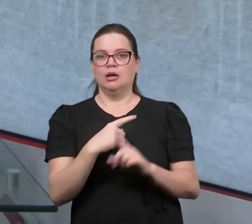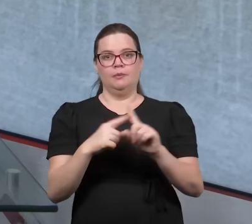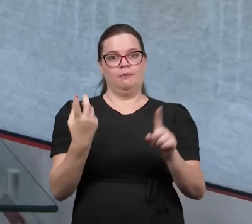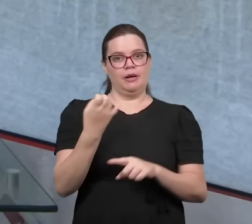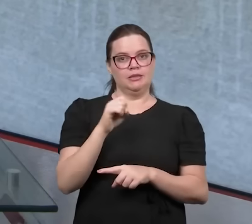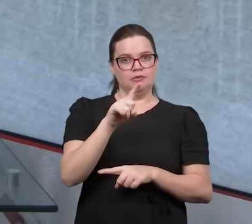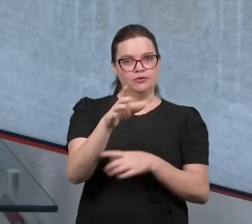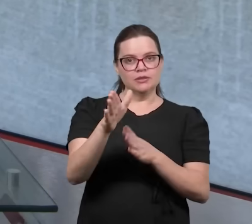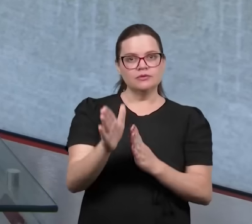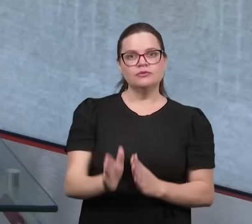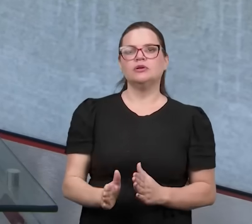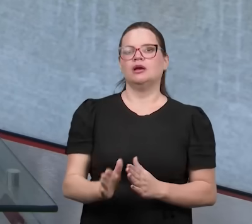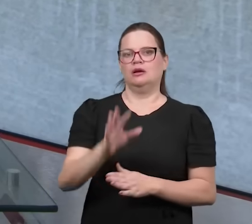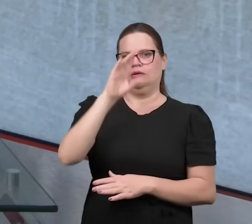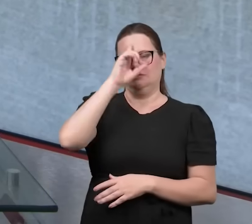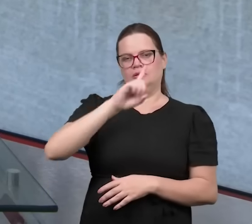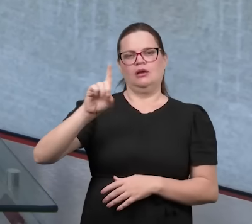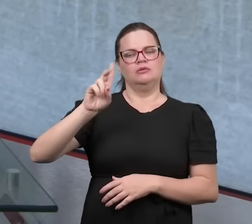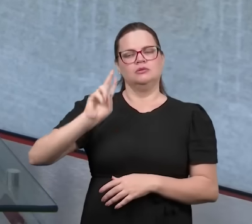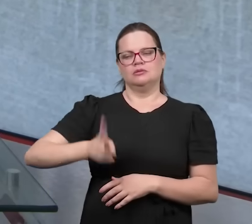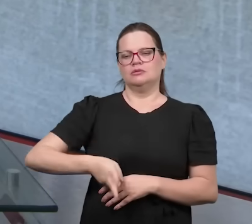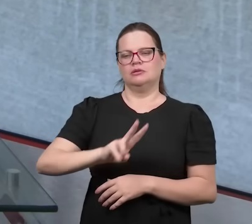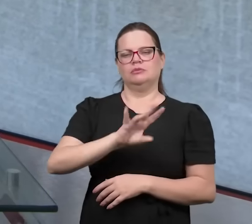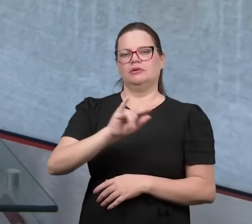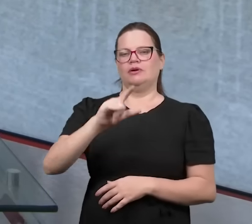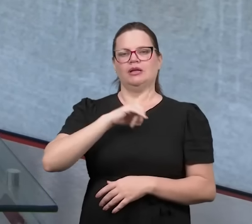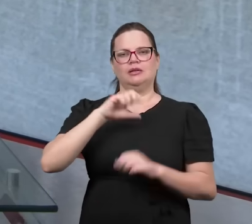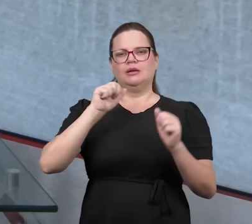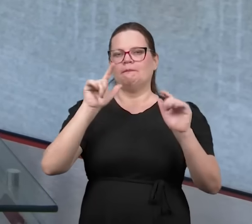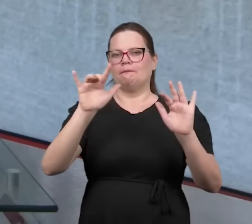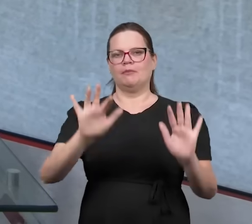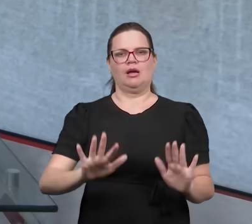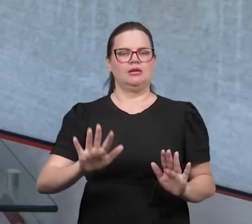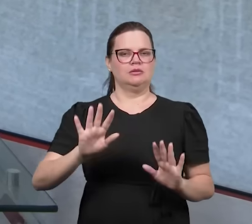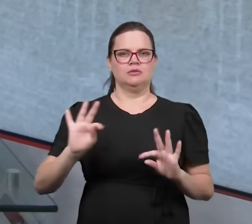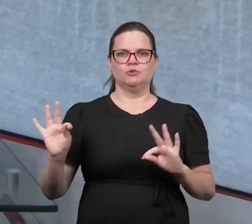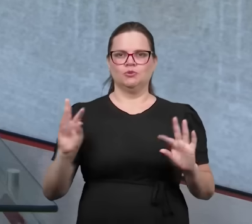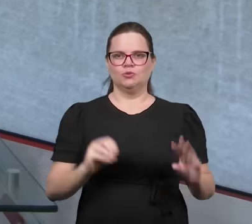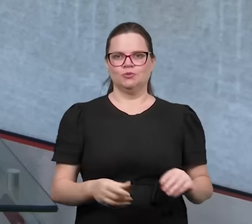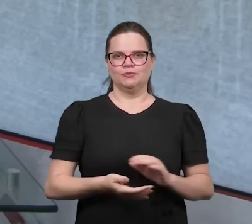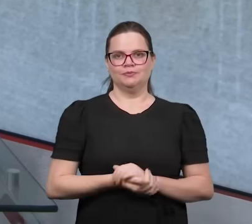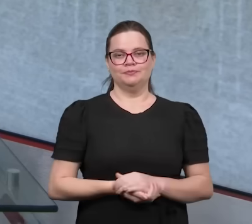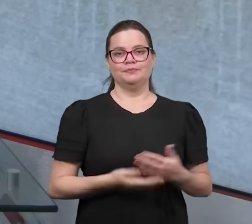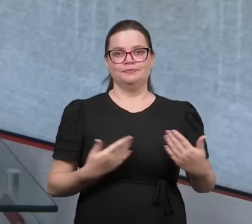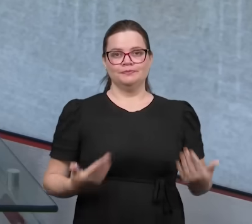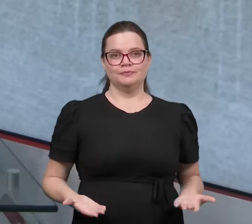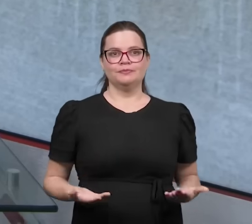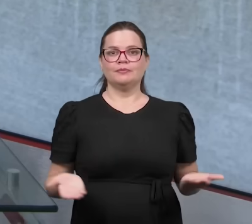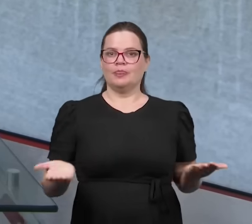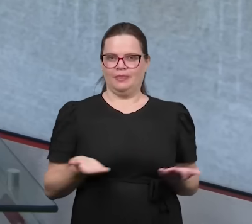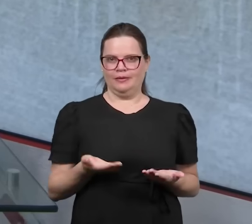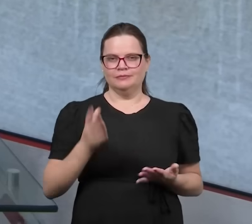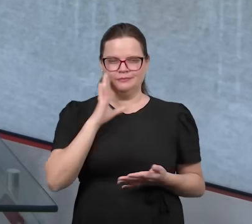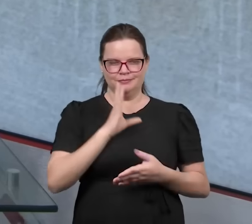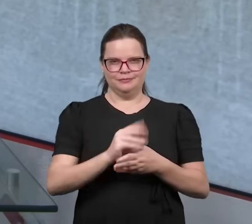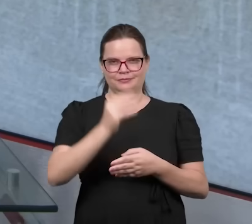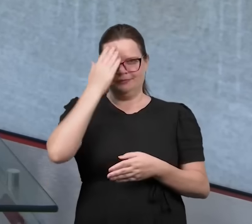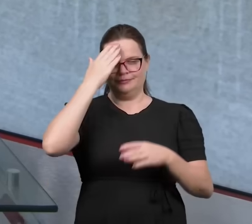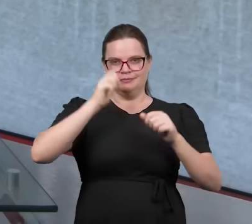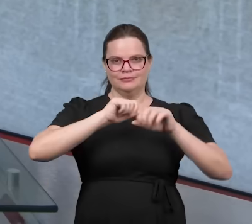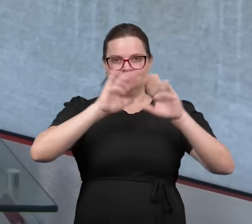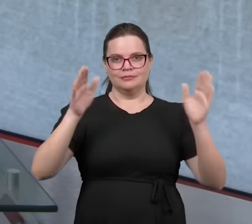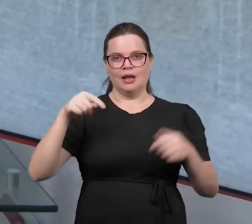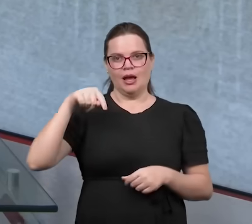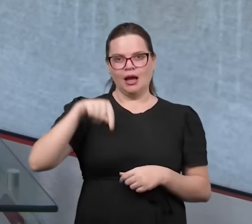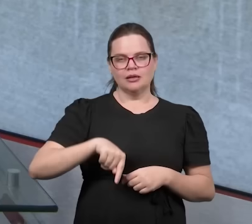com a sua fidelidade a Ele será, sem dúvida, muito compensador. Finalmente, deixamos aqui claro que a